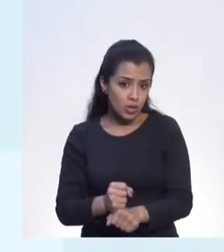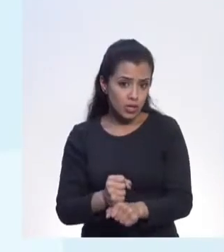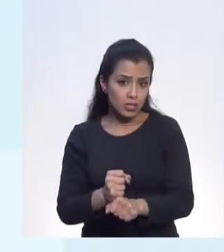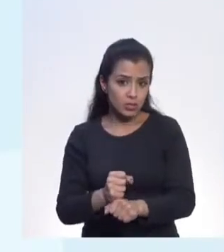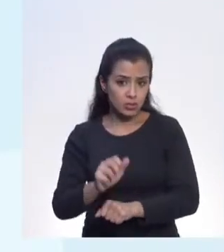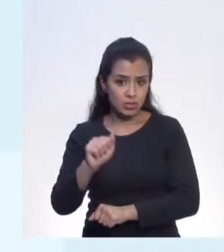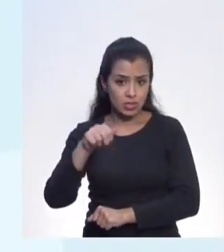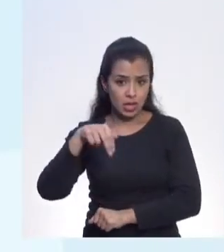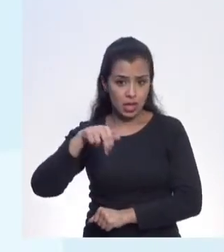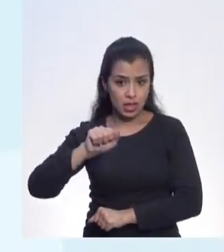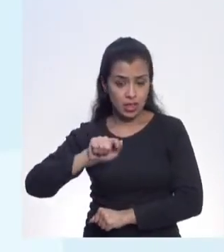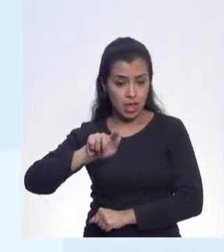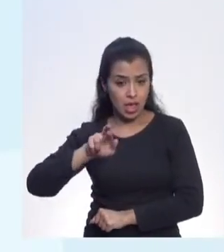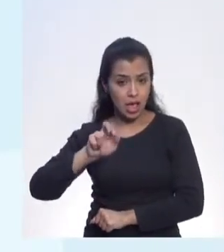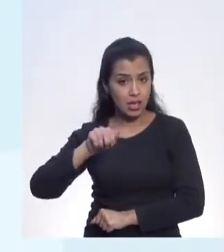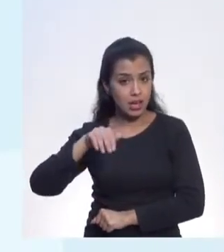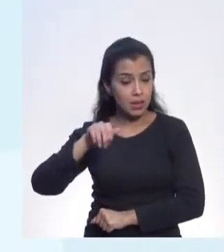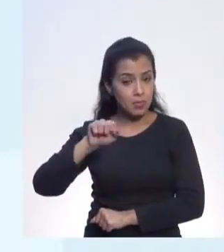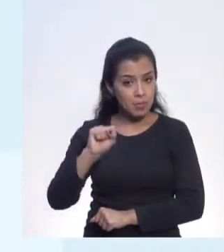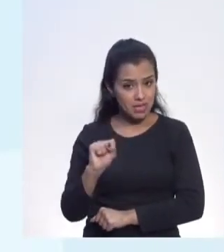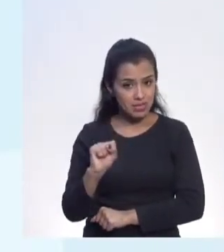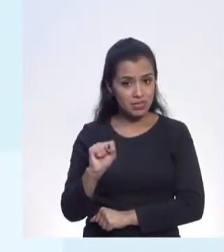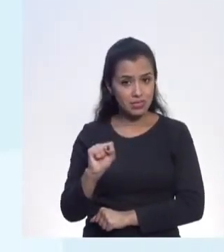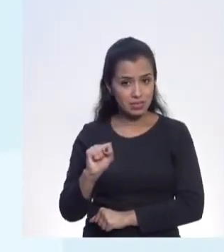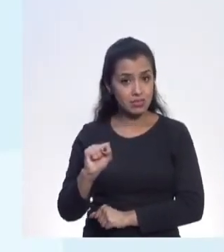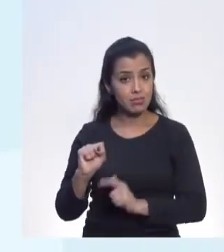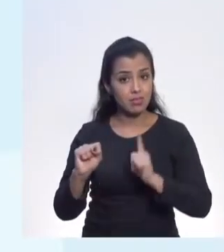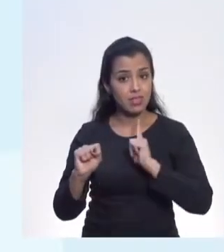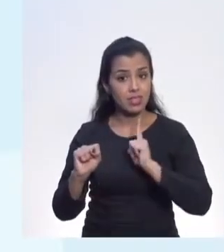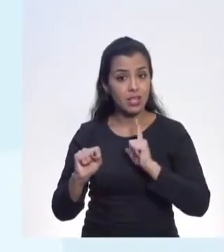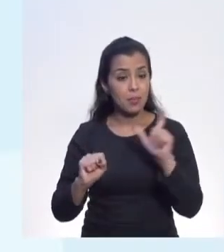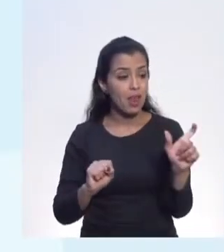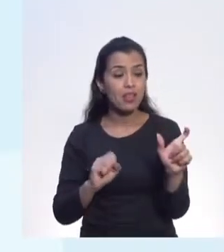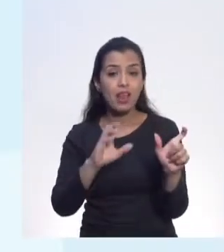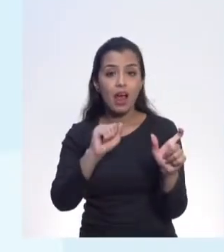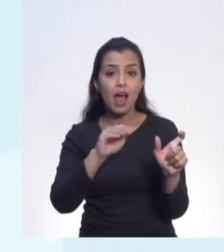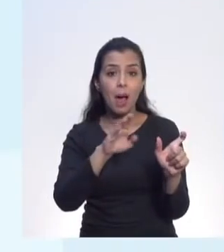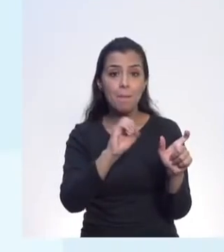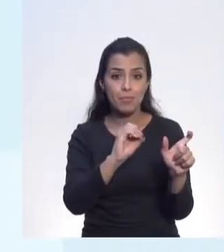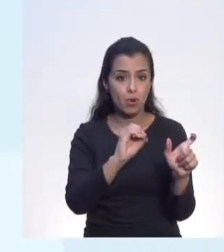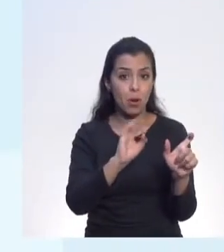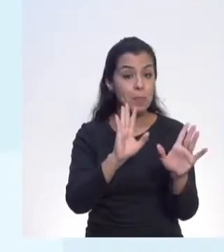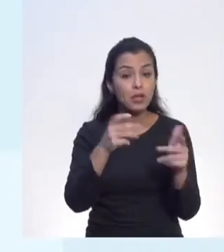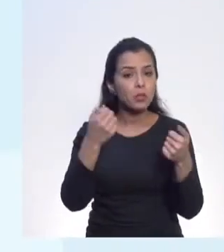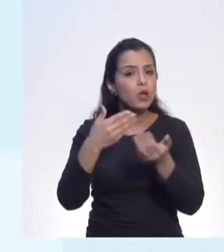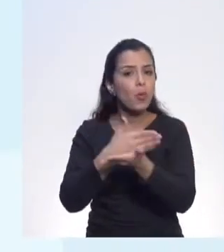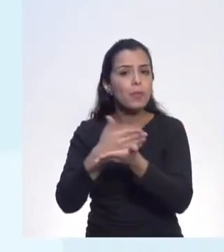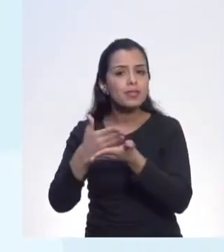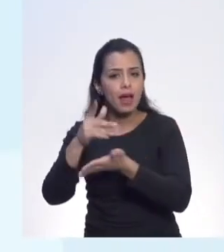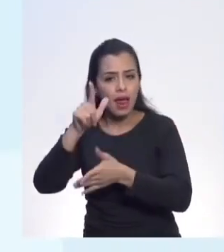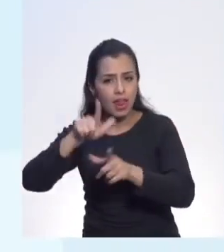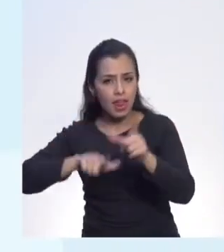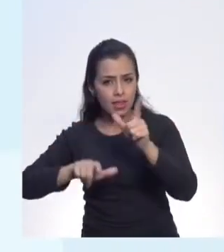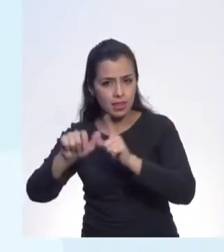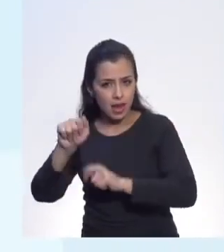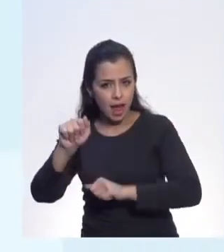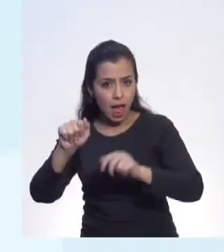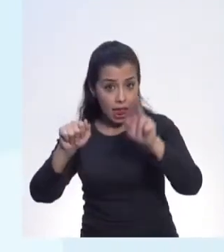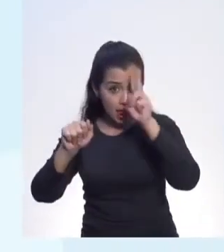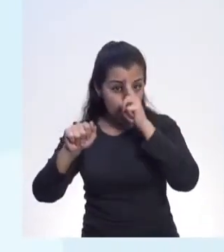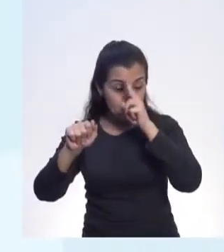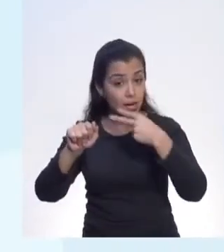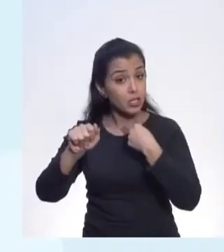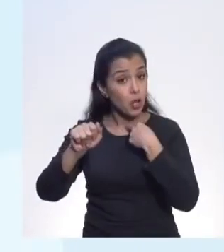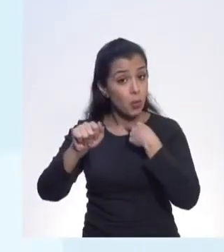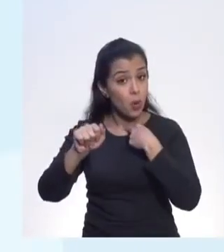quantos anagramas existem? Agora, não tem letra fixa em lugar nenhum. Mas lembra, não pode